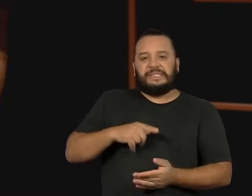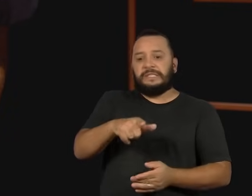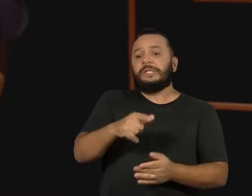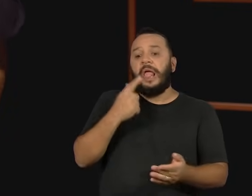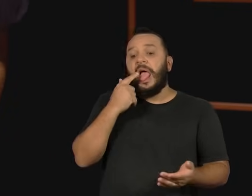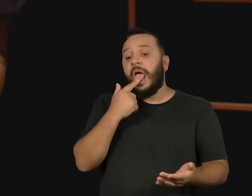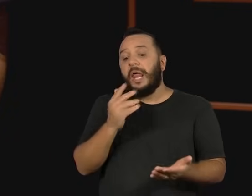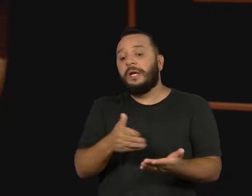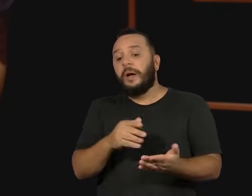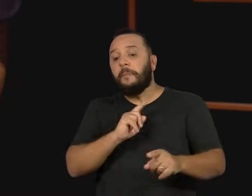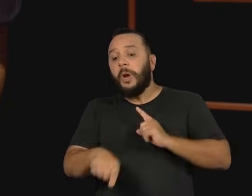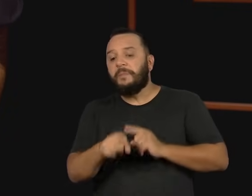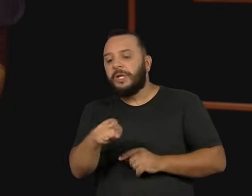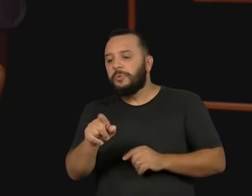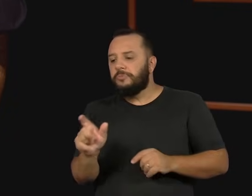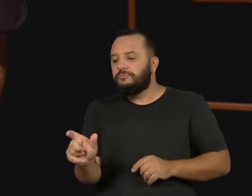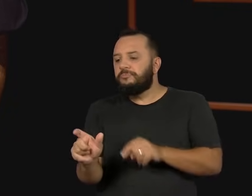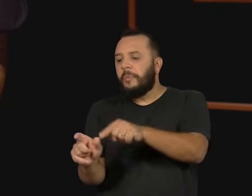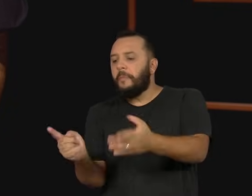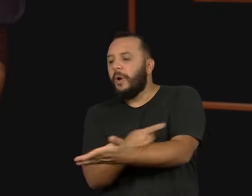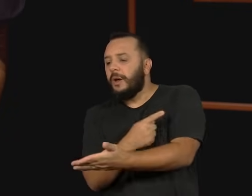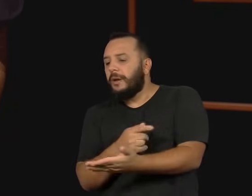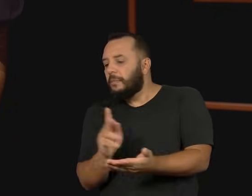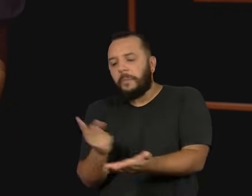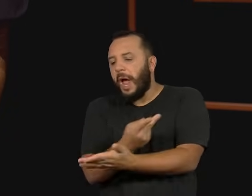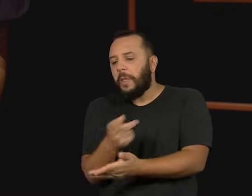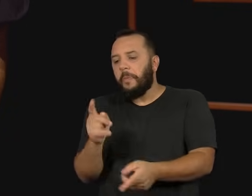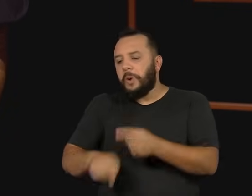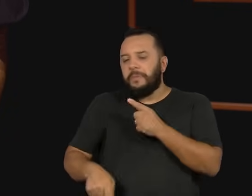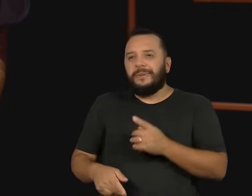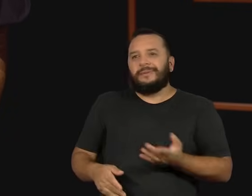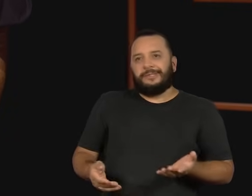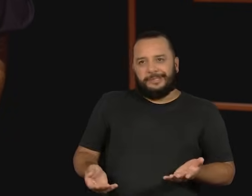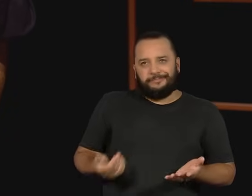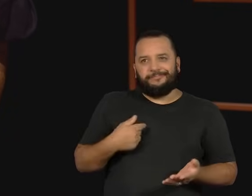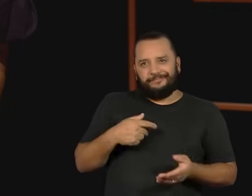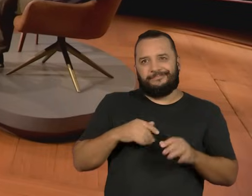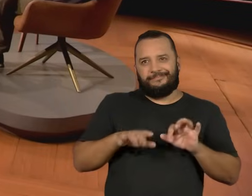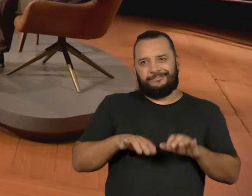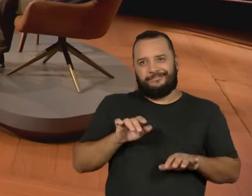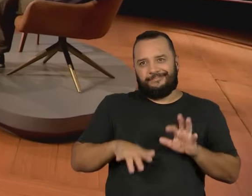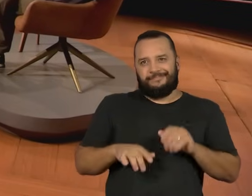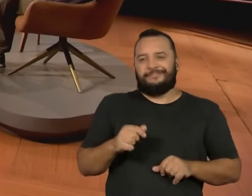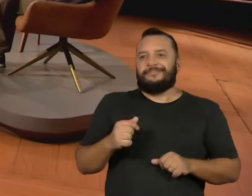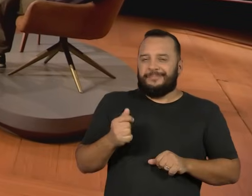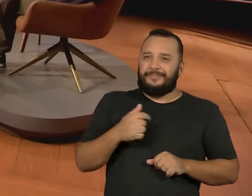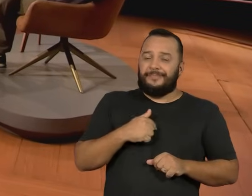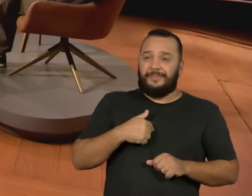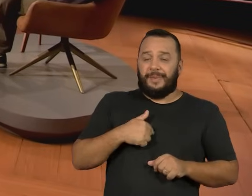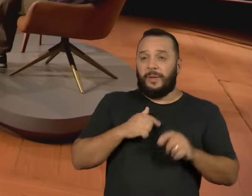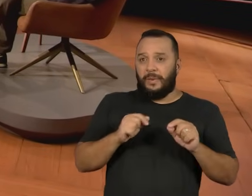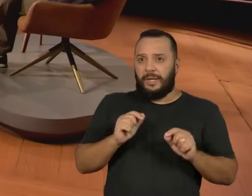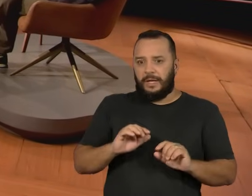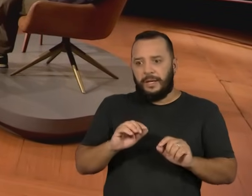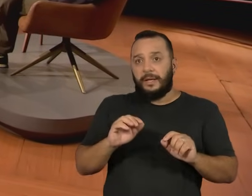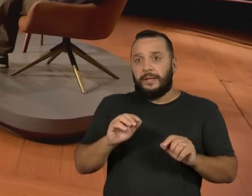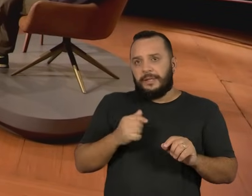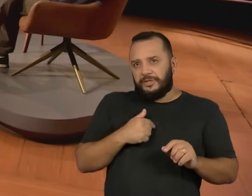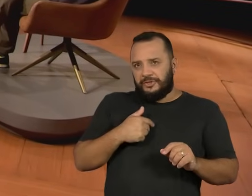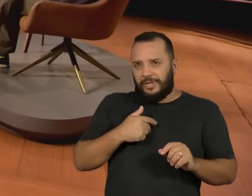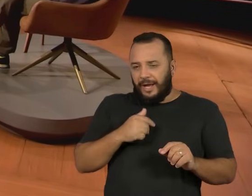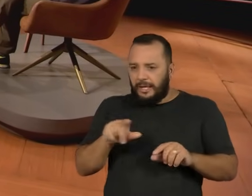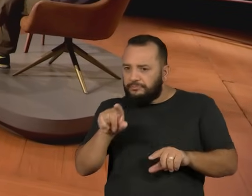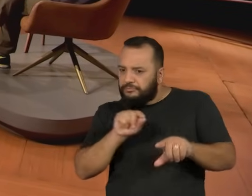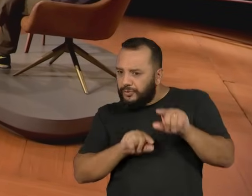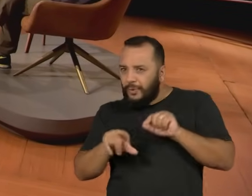todos os números. E a gente escrevia para isso e eu era subeditor de cultura. E